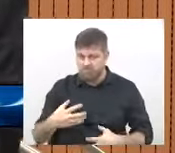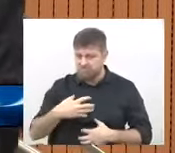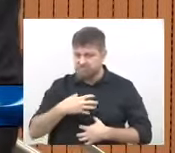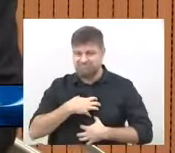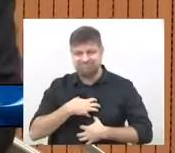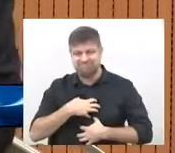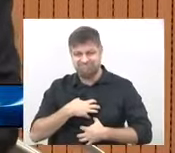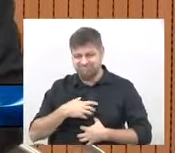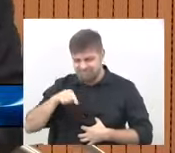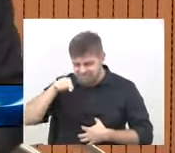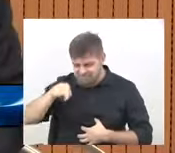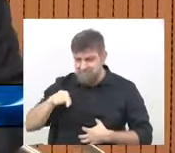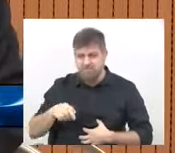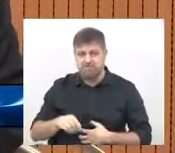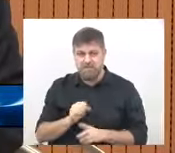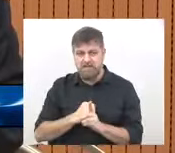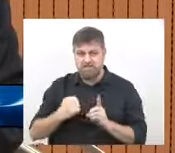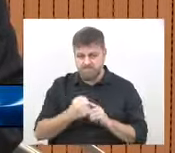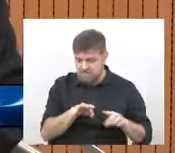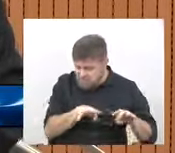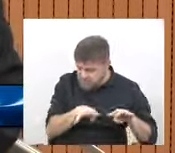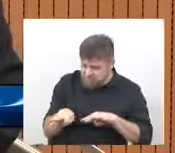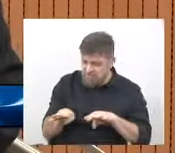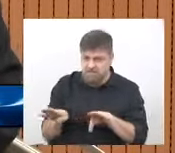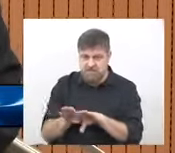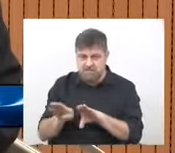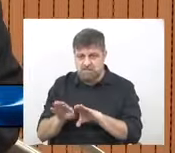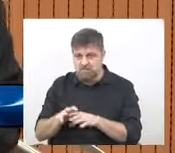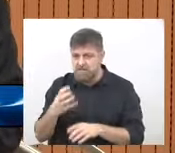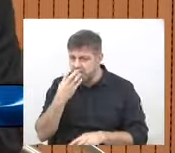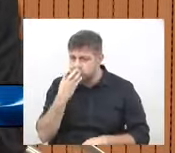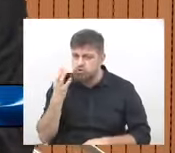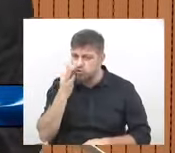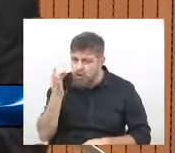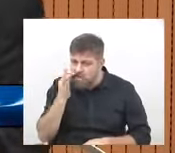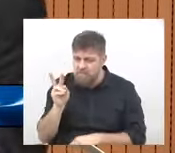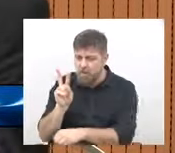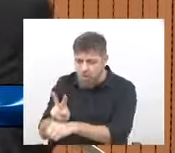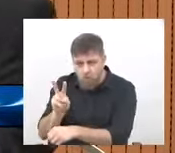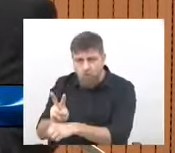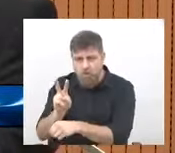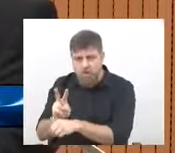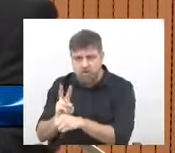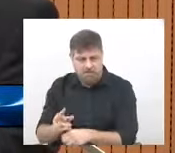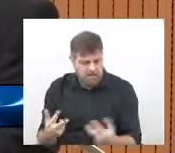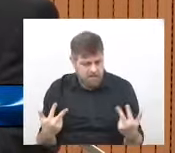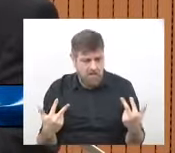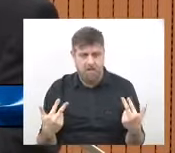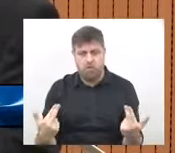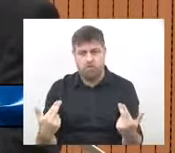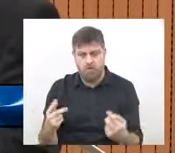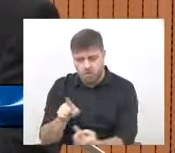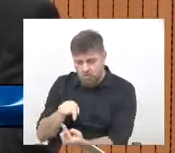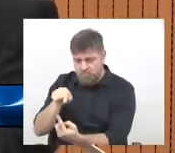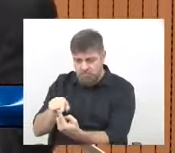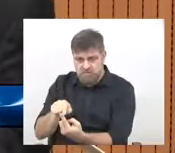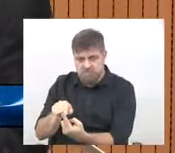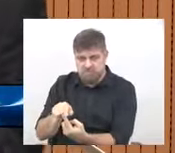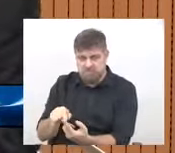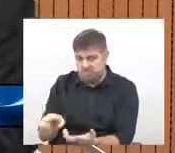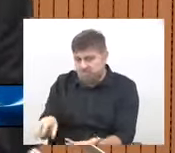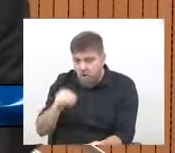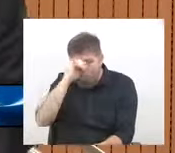sensibilidade social também seja voltada aos animais, no sentido de fazer com que aqueles que não têm